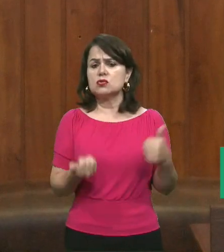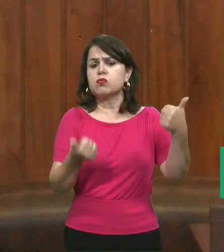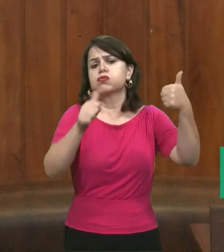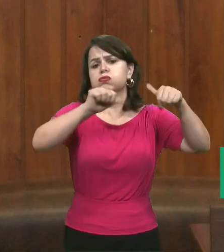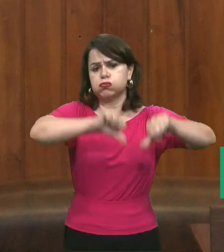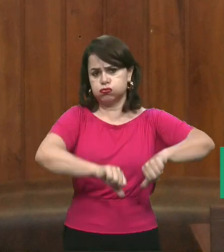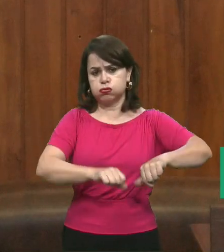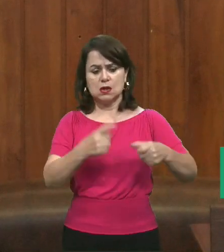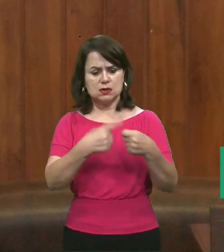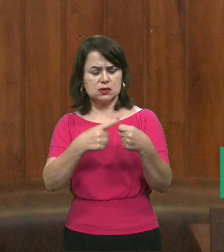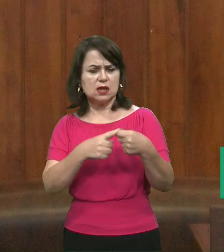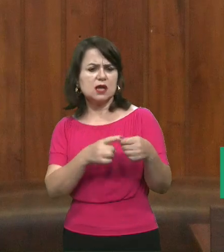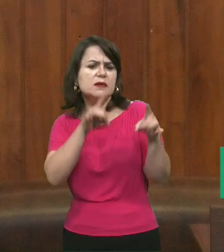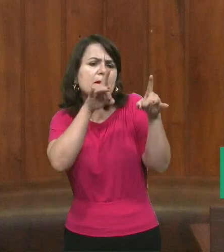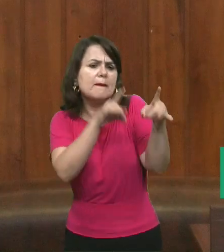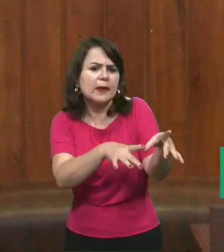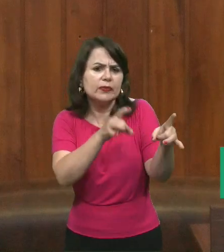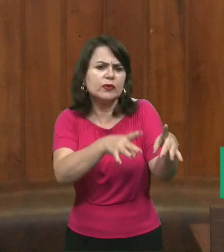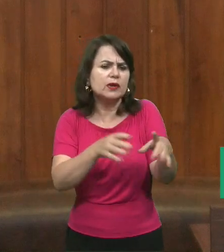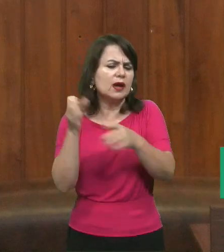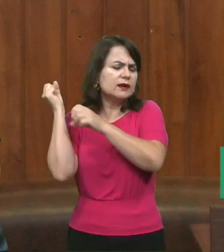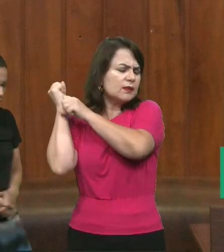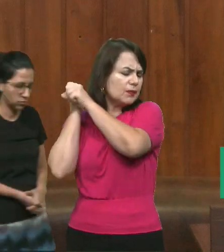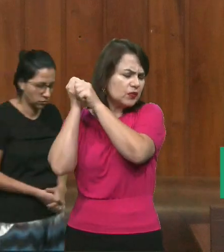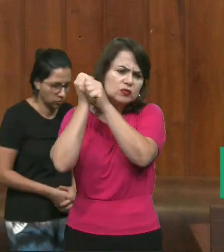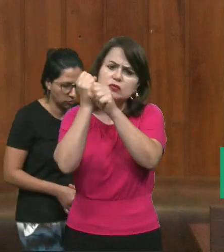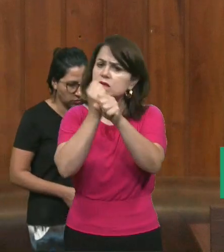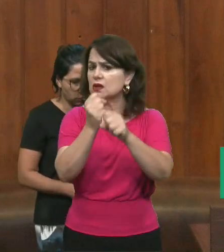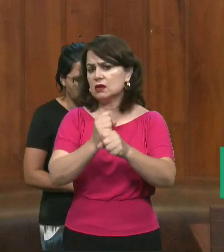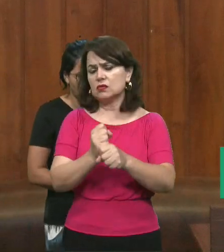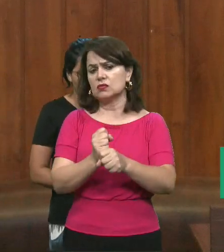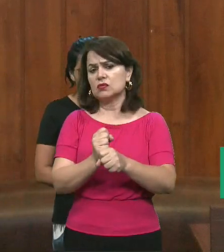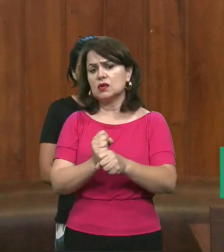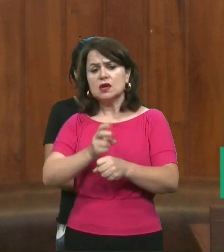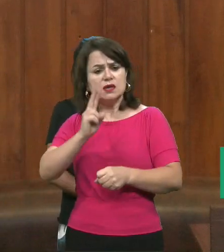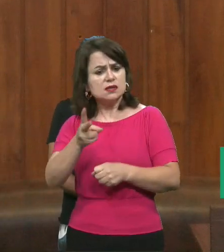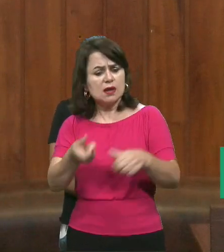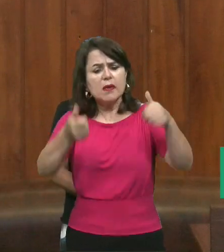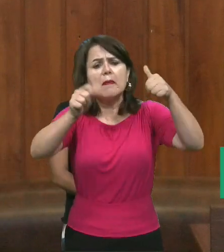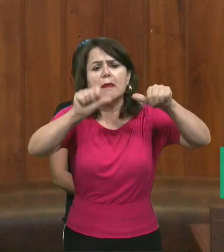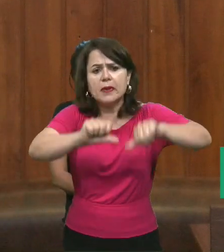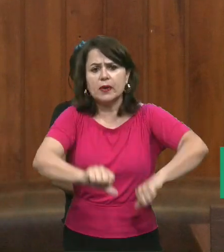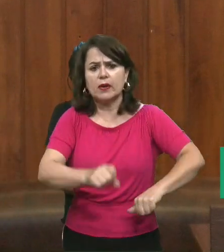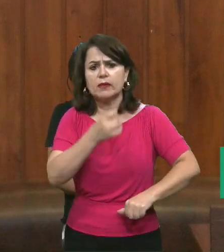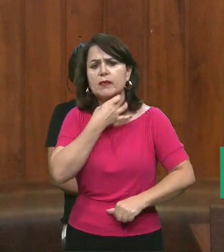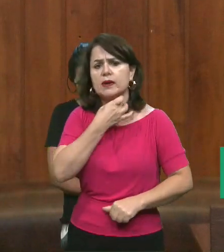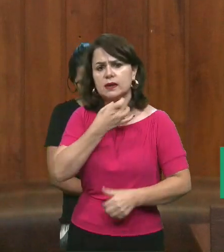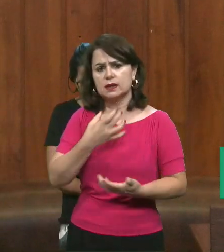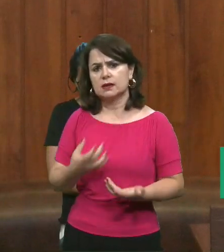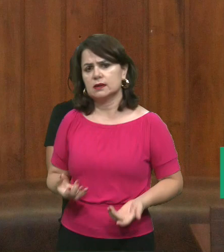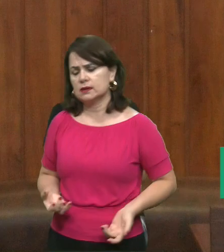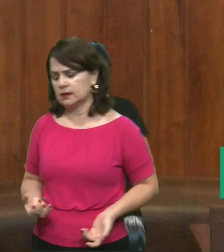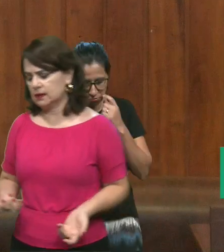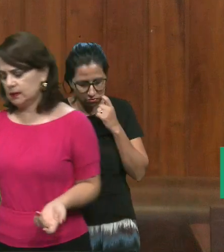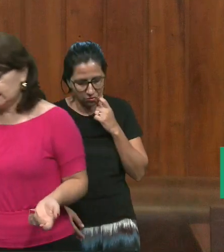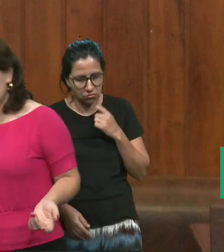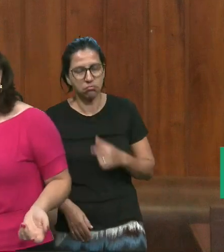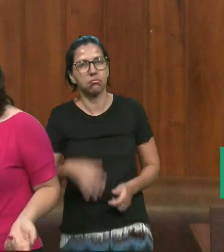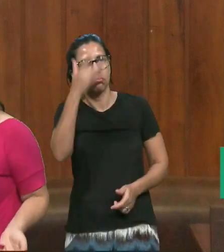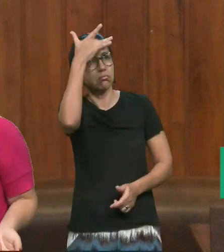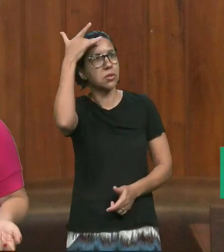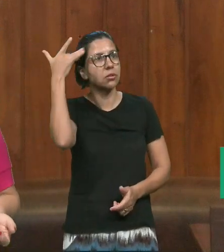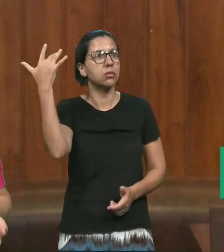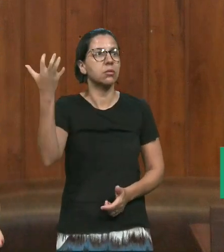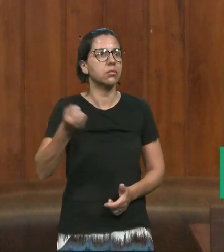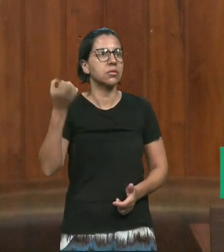de hoje, vem de décadas, só que está cada vez pior. Como é que vai ficar os funcionários públicos aposentados na